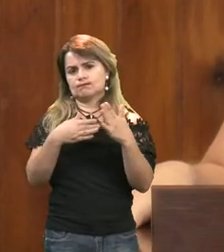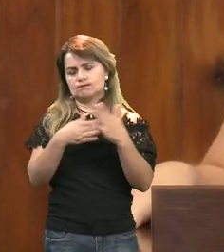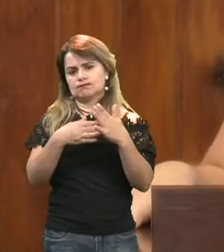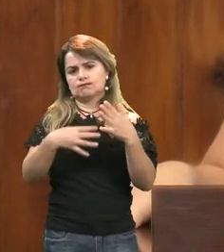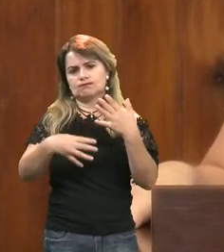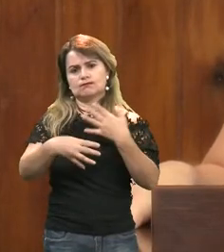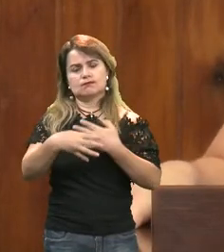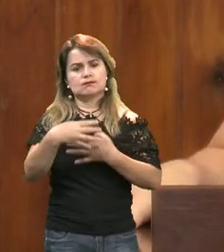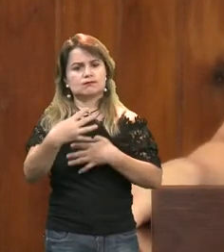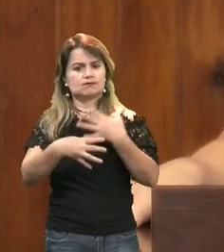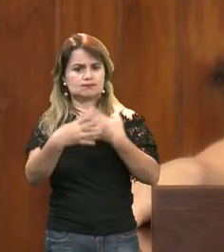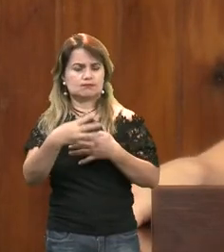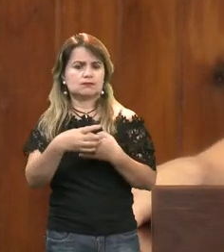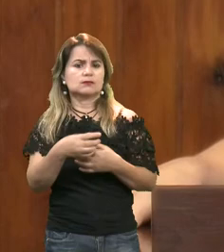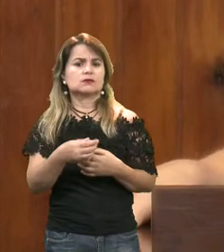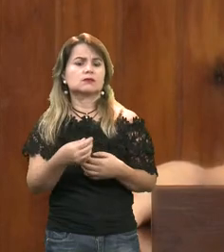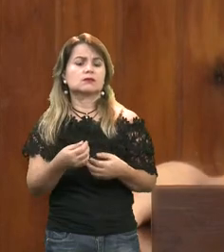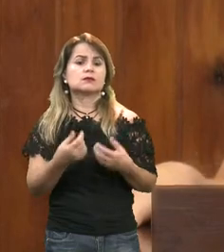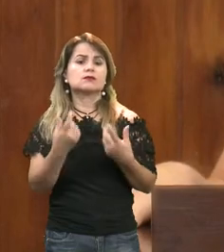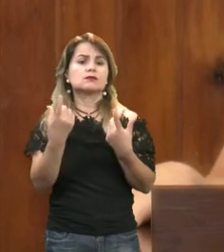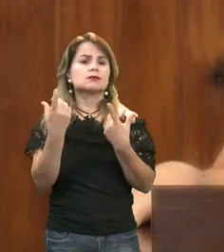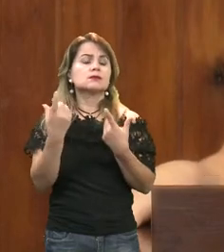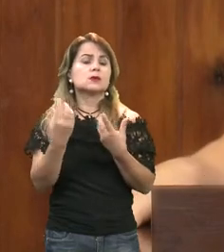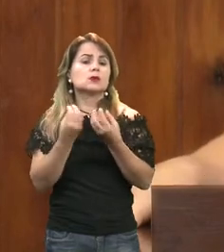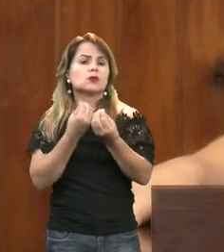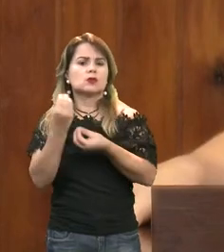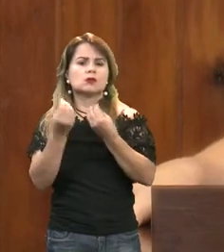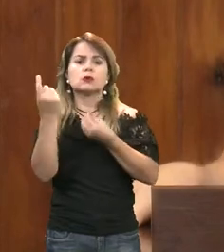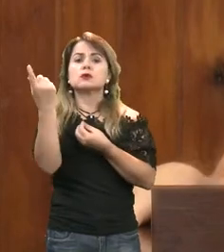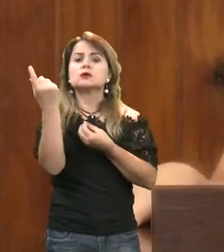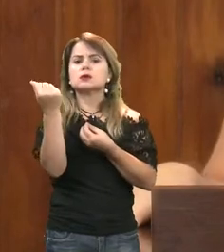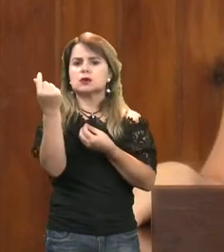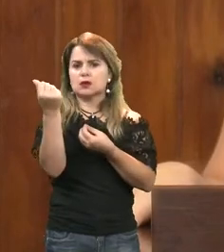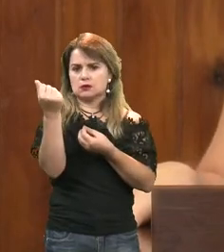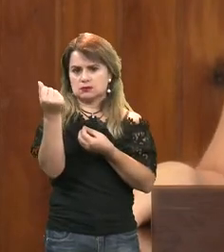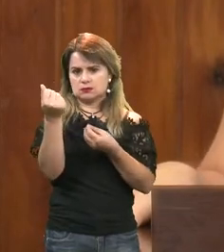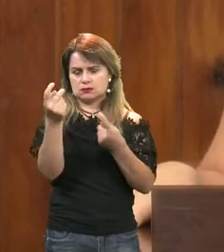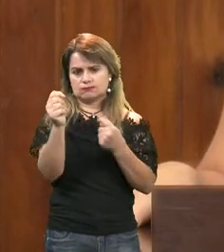Infelizmente, é uma restrição financeira, econômica,